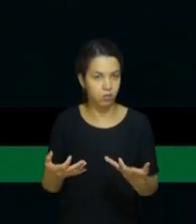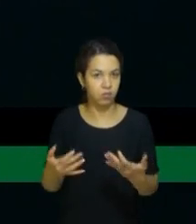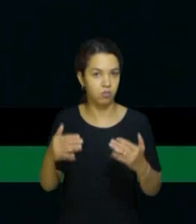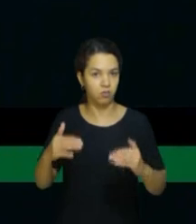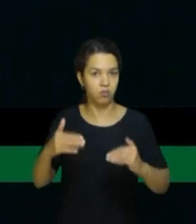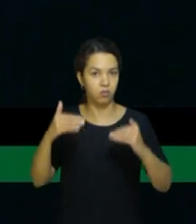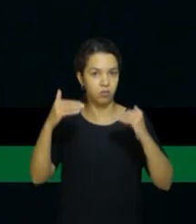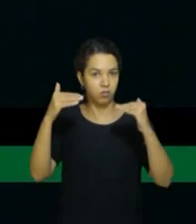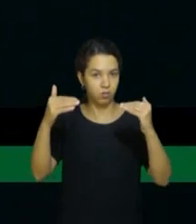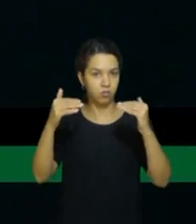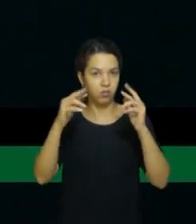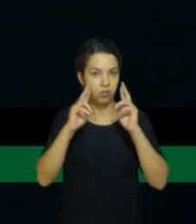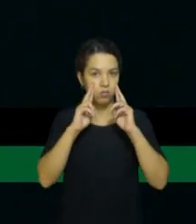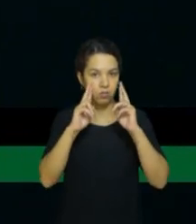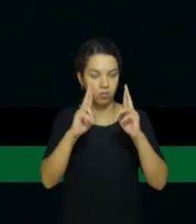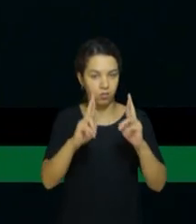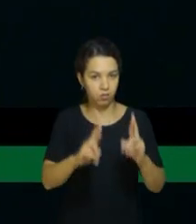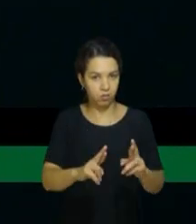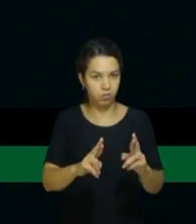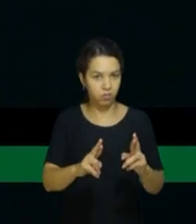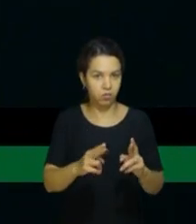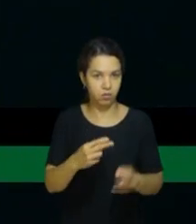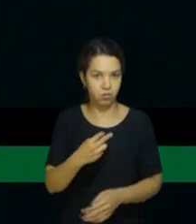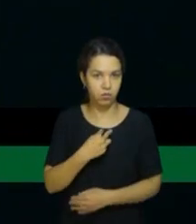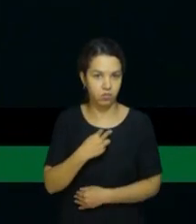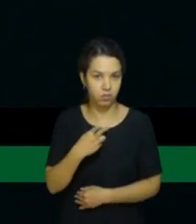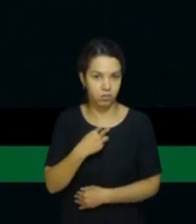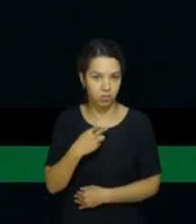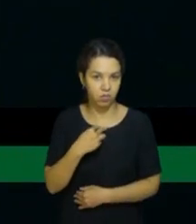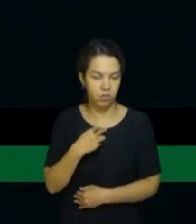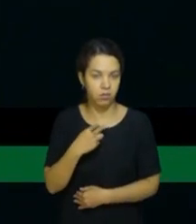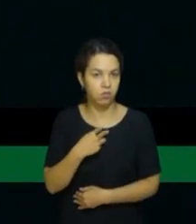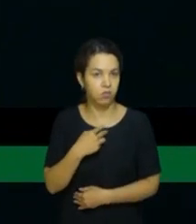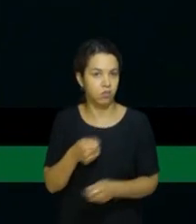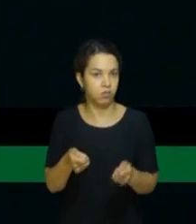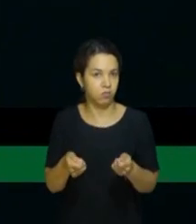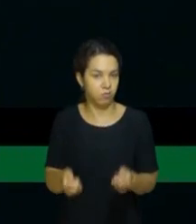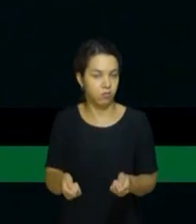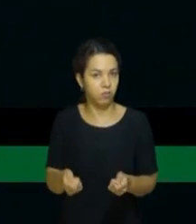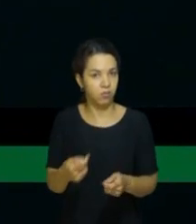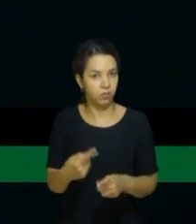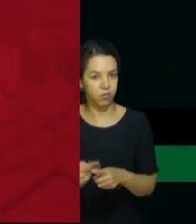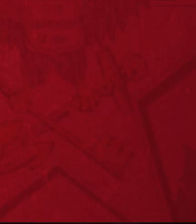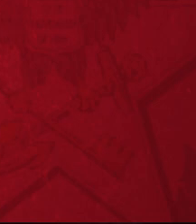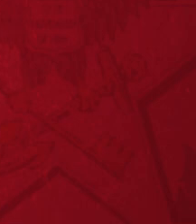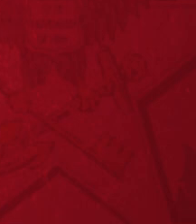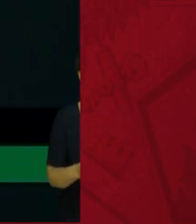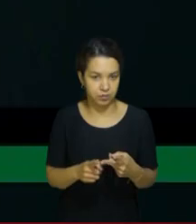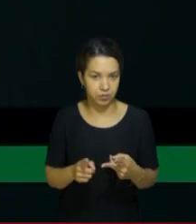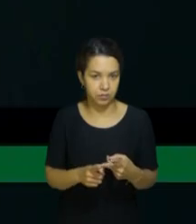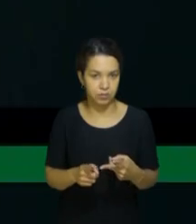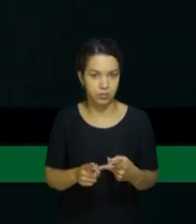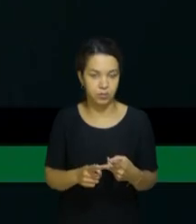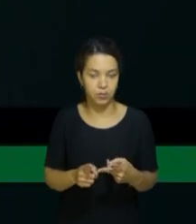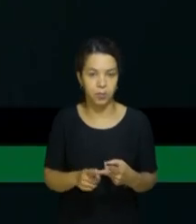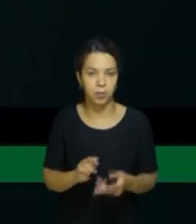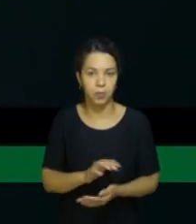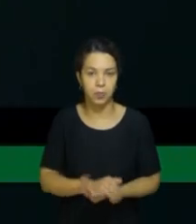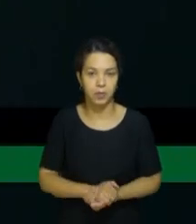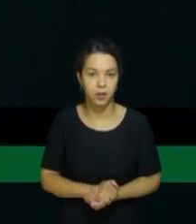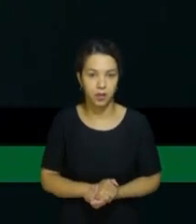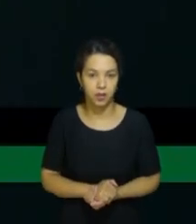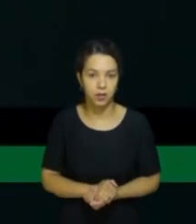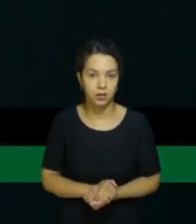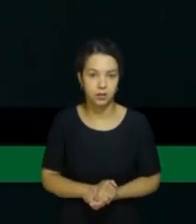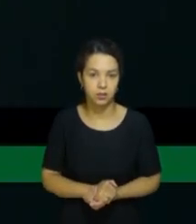autoridade respeitosa, não pode esticar a corda, porque são todos catarinenses. O deputado Padre Pedro